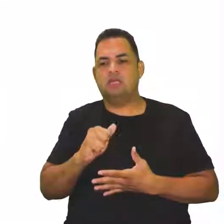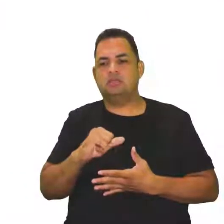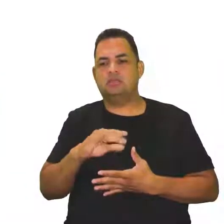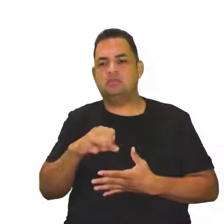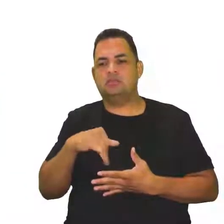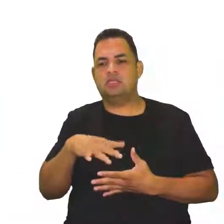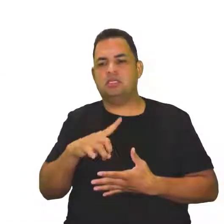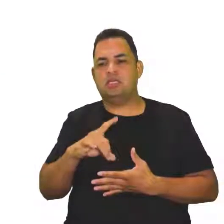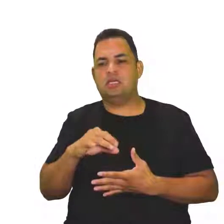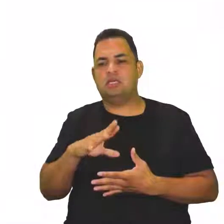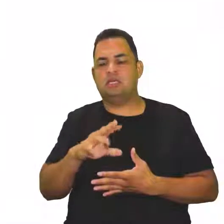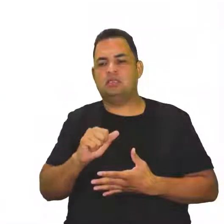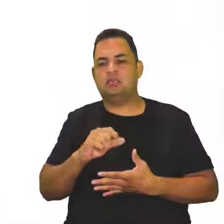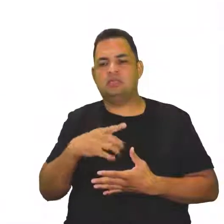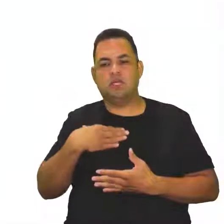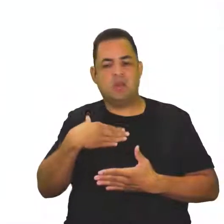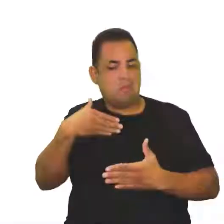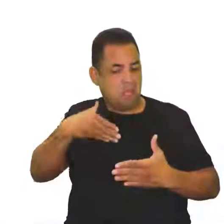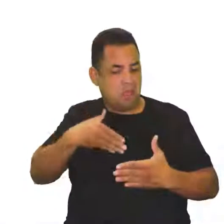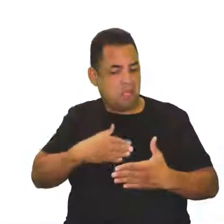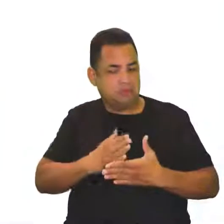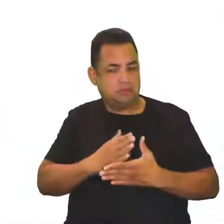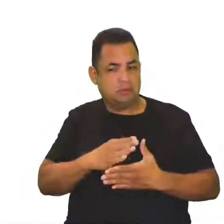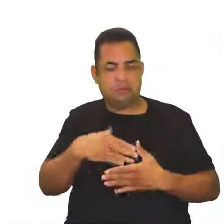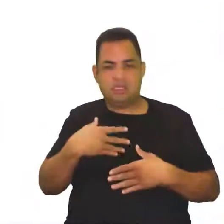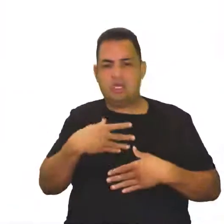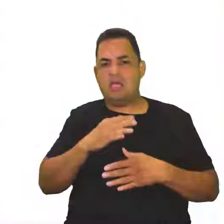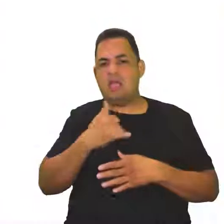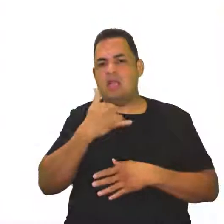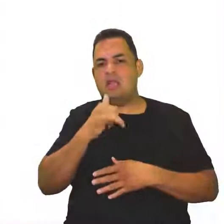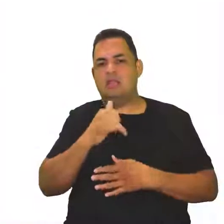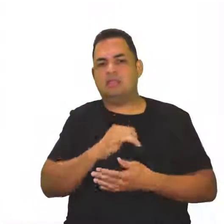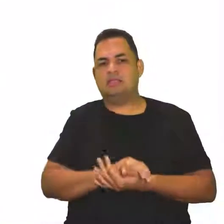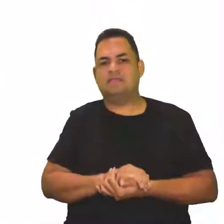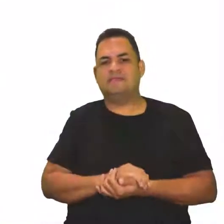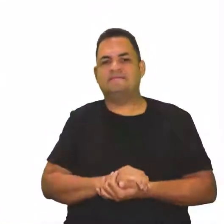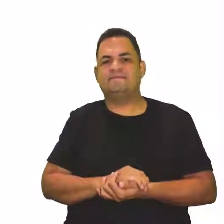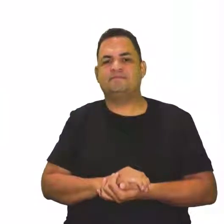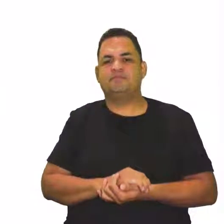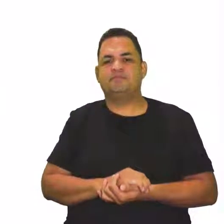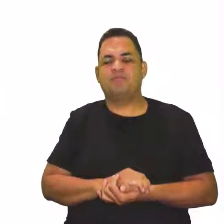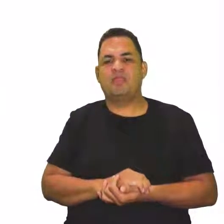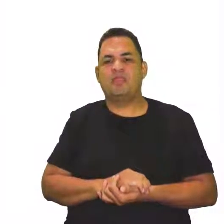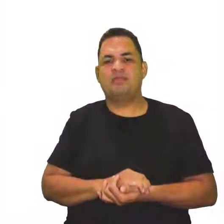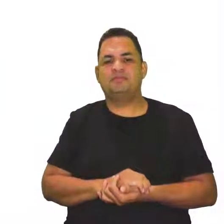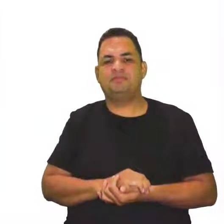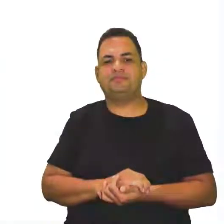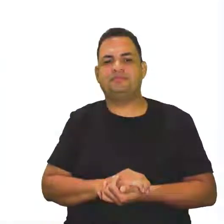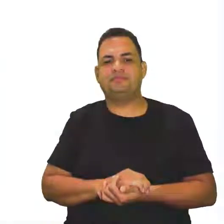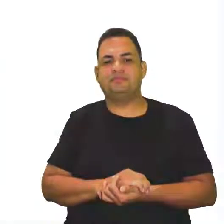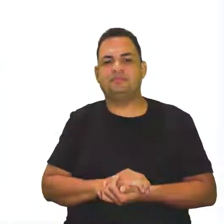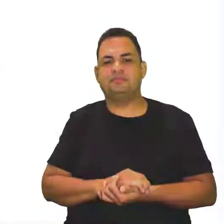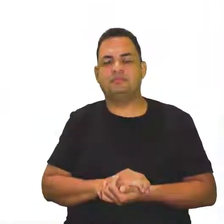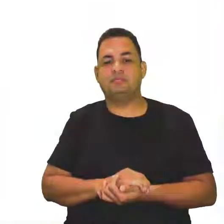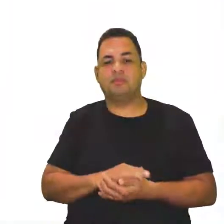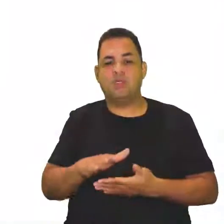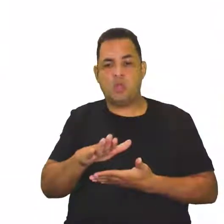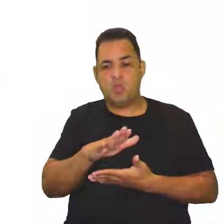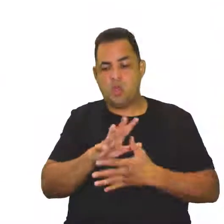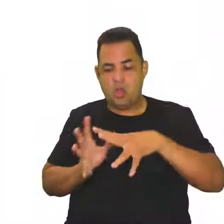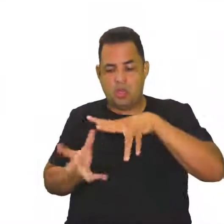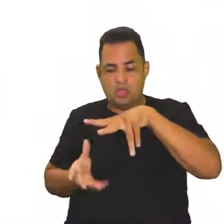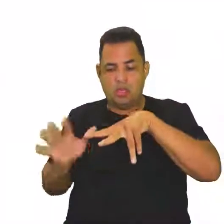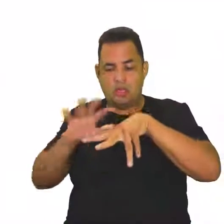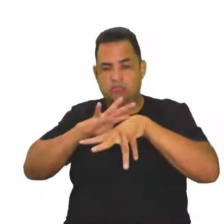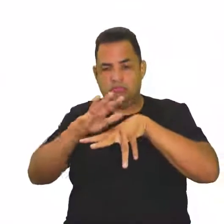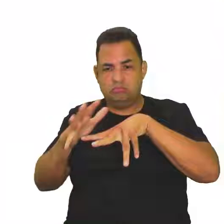condutores de eletricidade. Tal qual que, no caso, né, tal qual que ele e a superfície